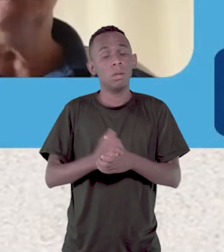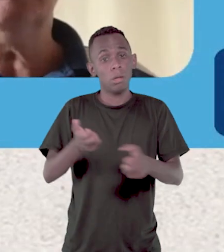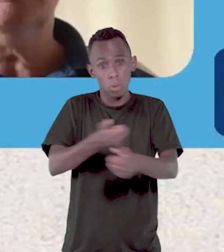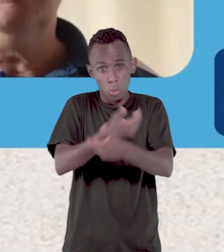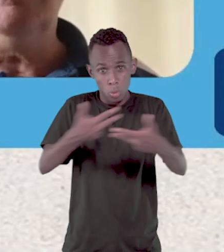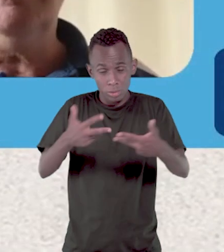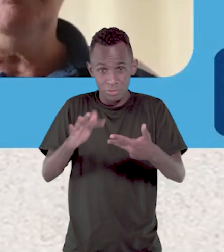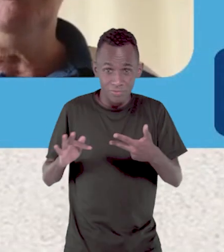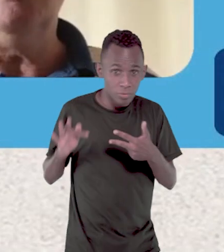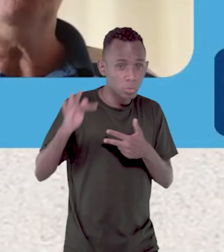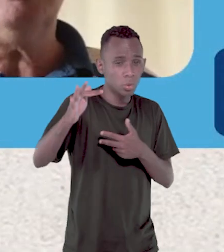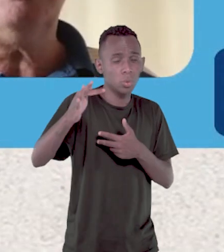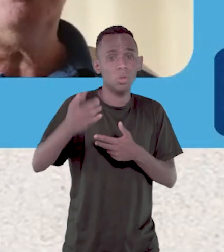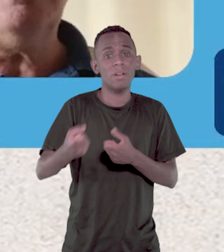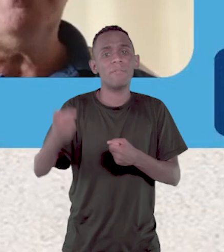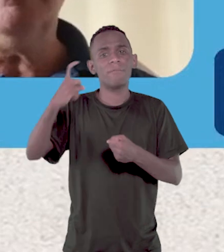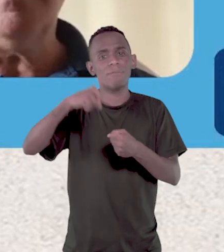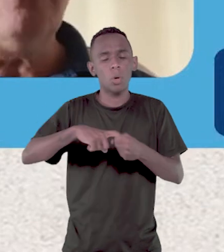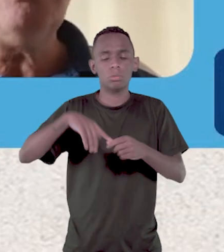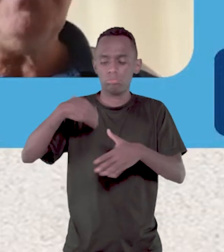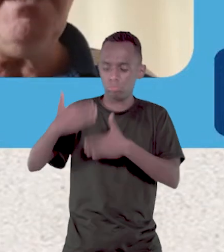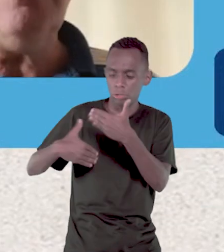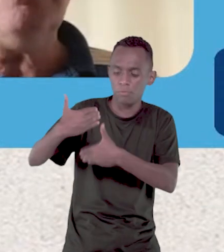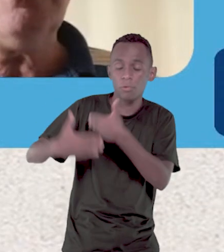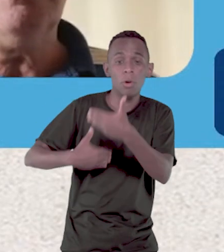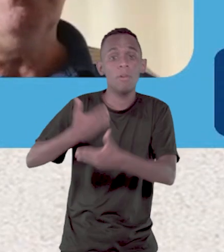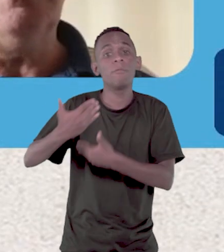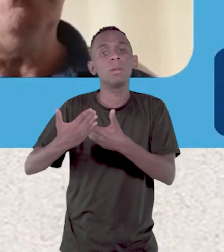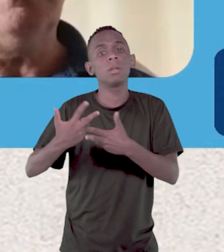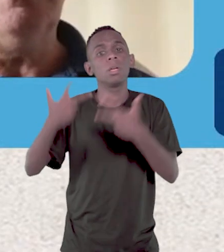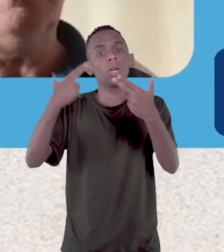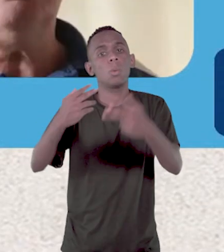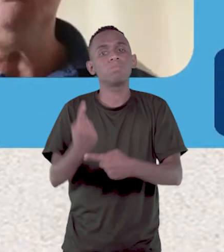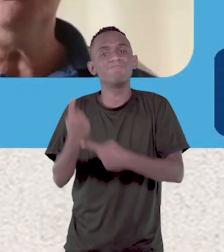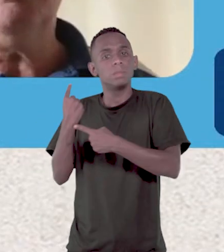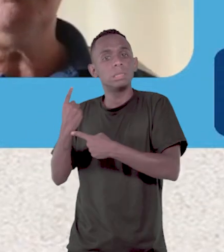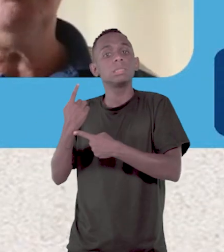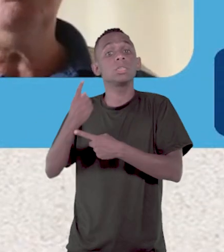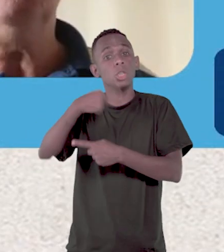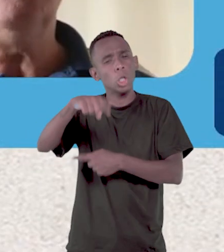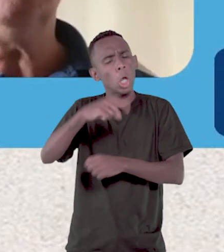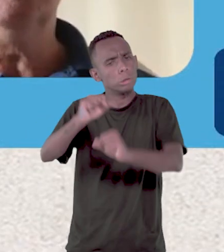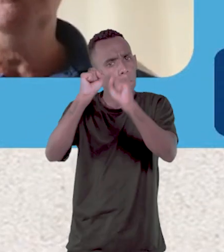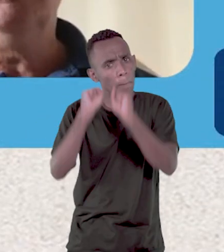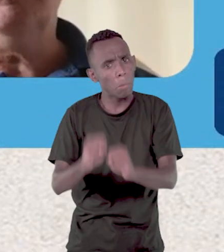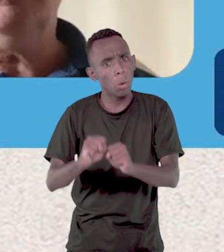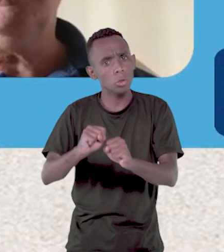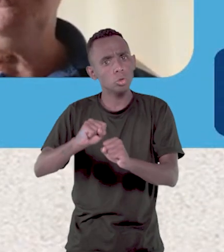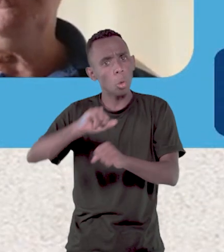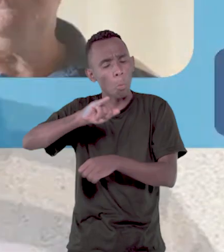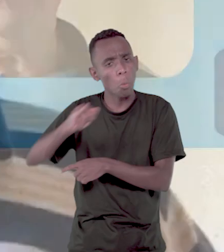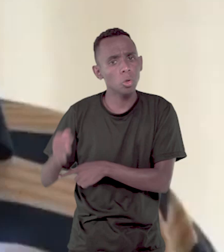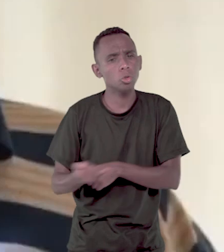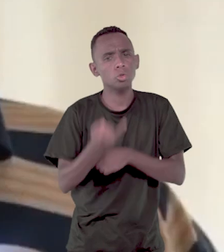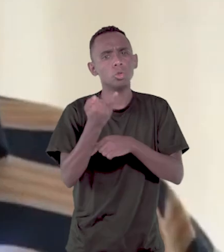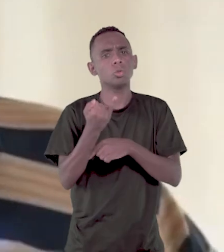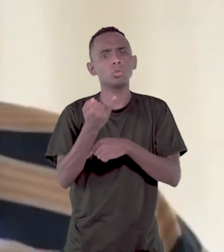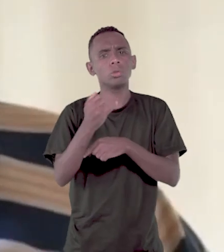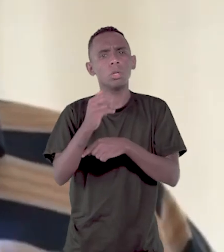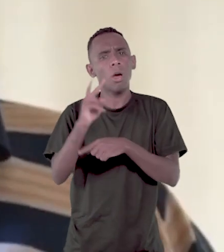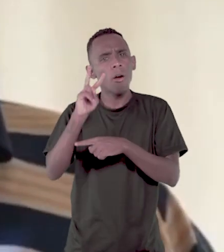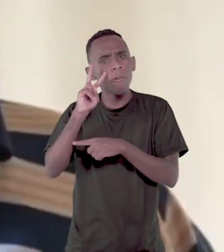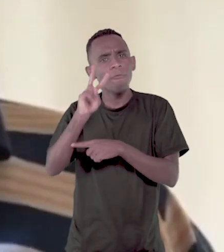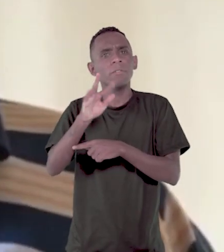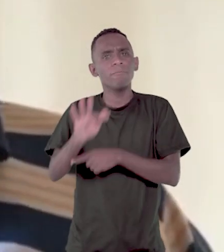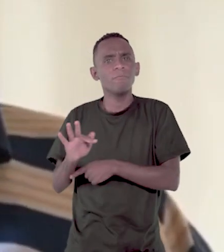as coisas voltem a andar nos trilhos, né? De que a gente possa, de novo, olhar